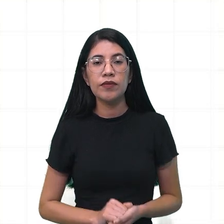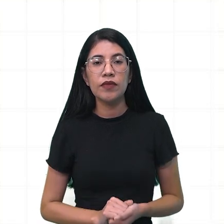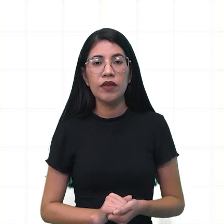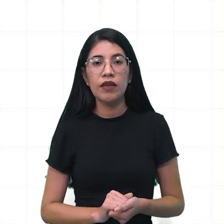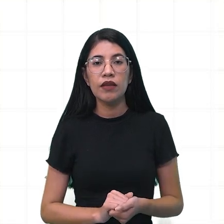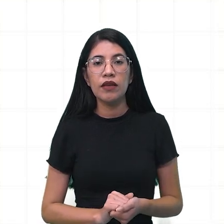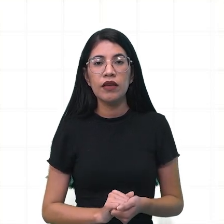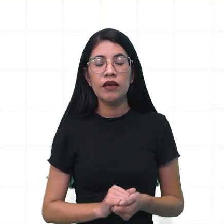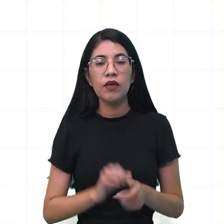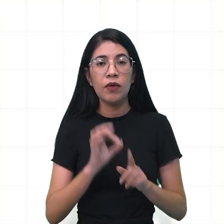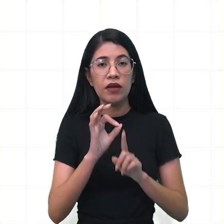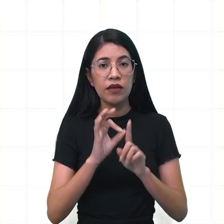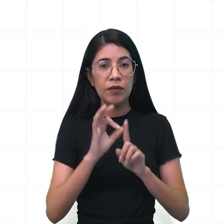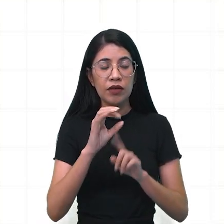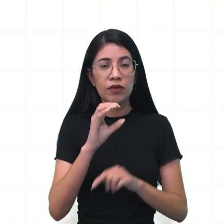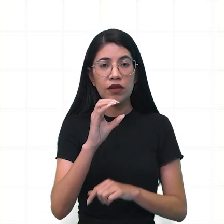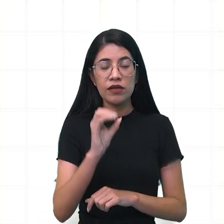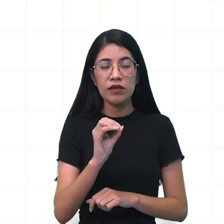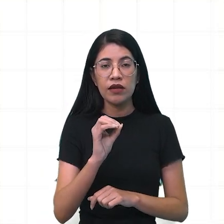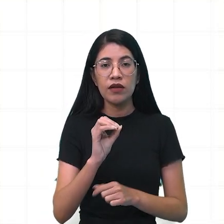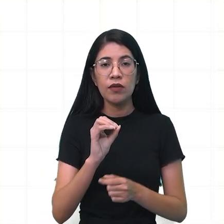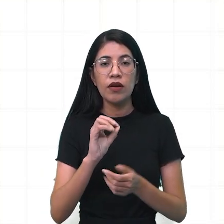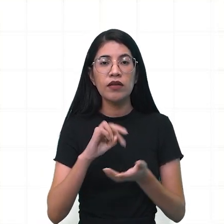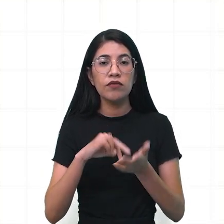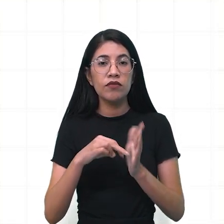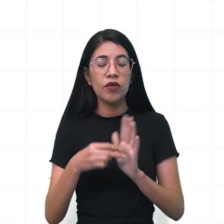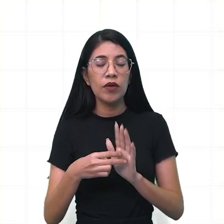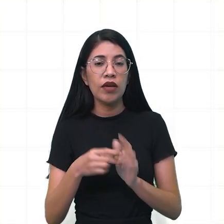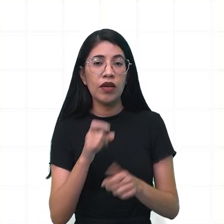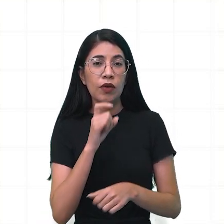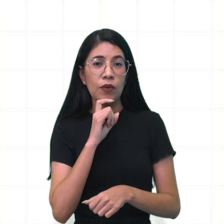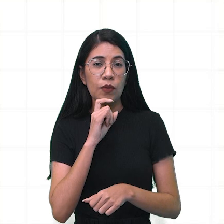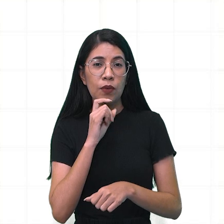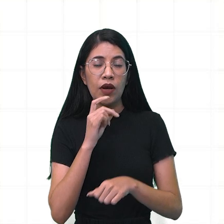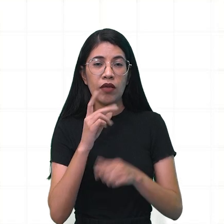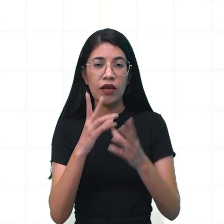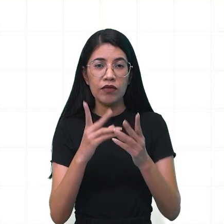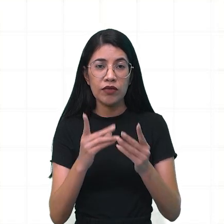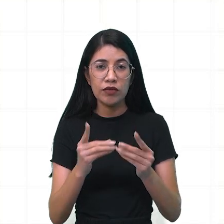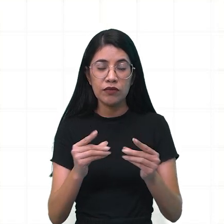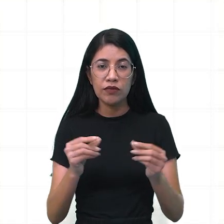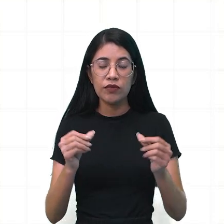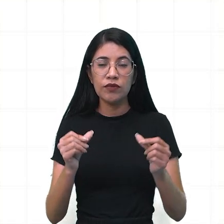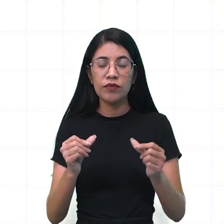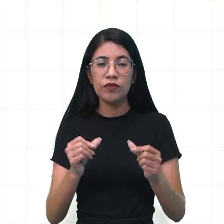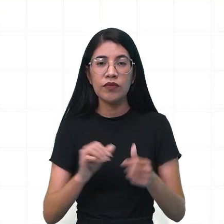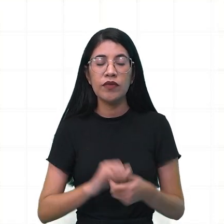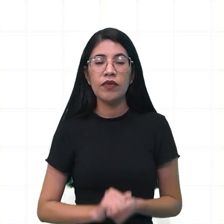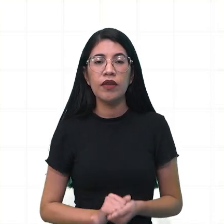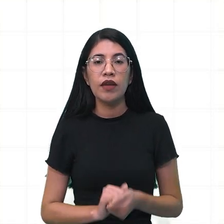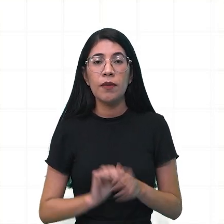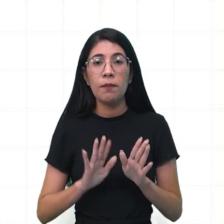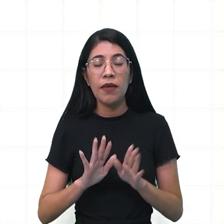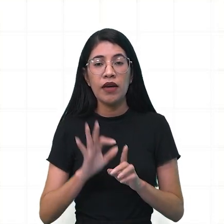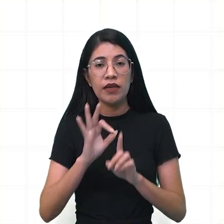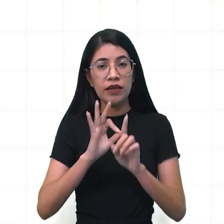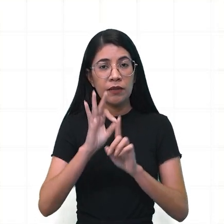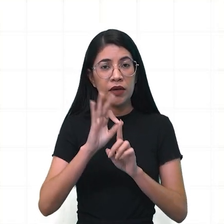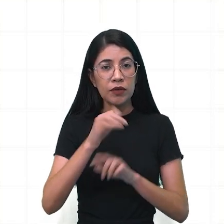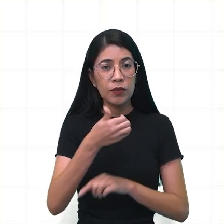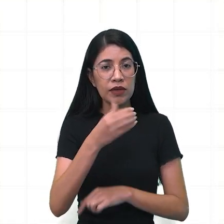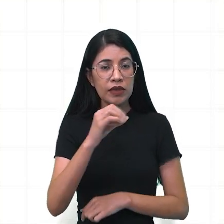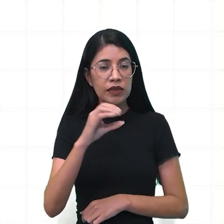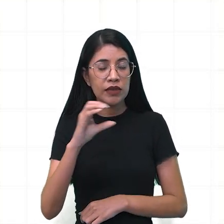em 0 gra é a temperatura do Gelo e em 100º 100 gra é a temperatura